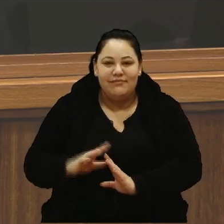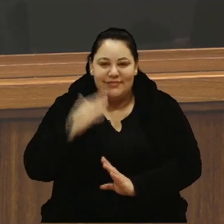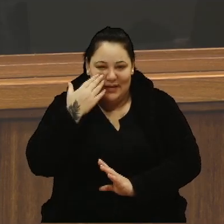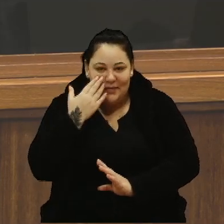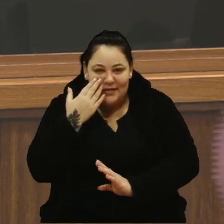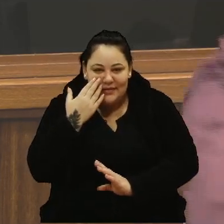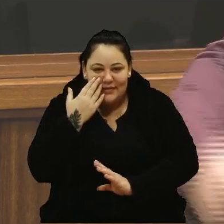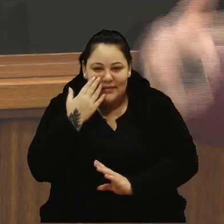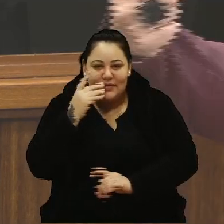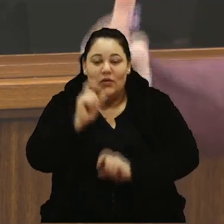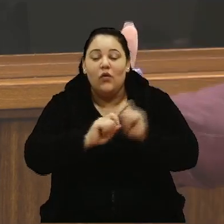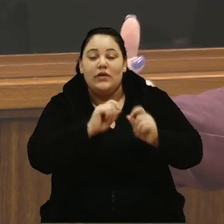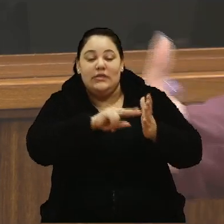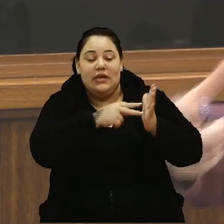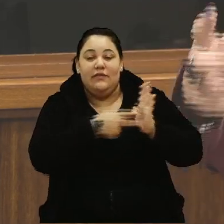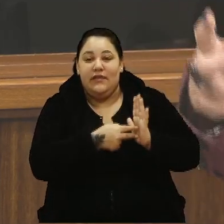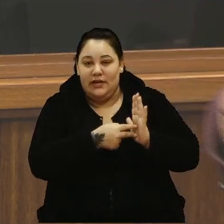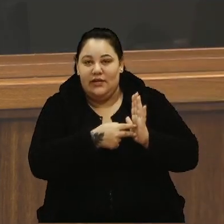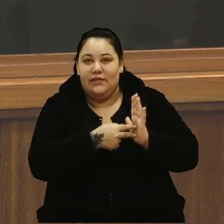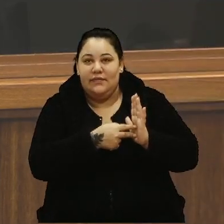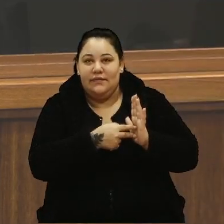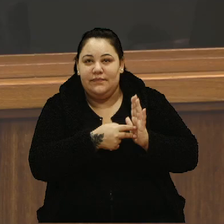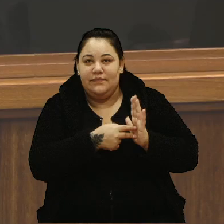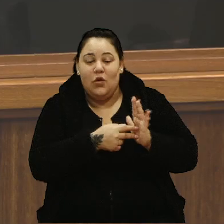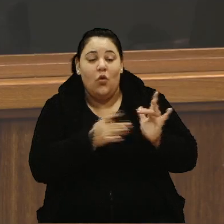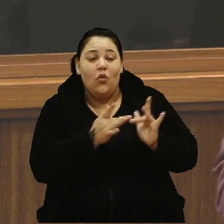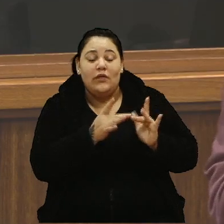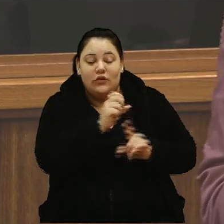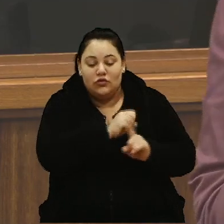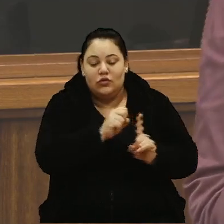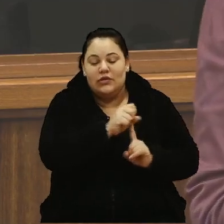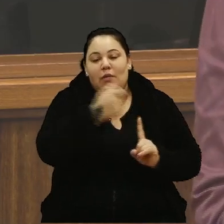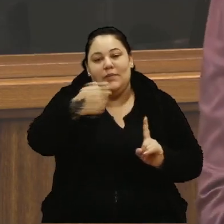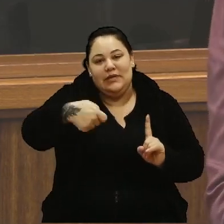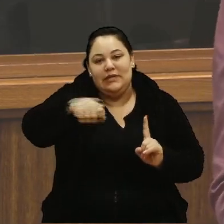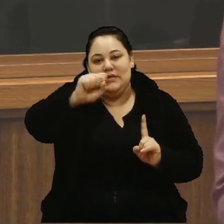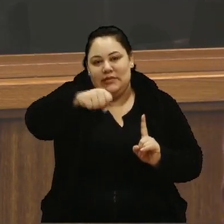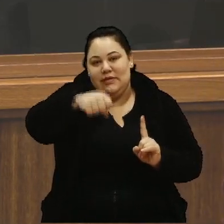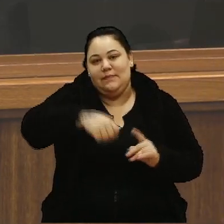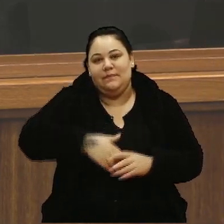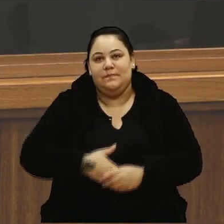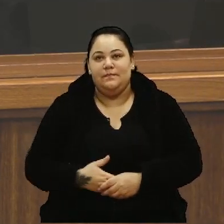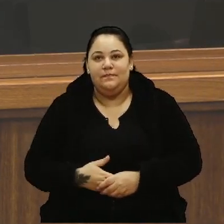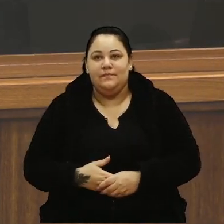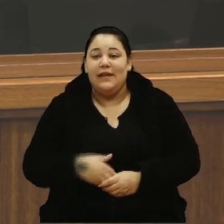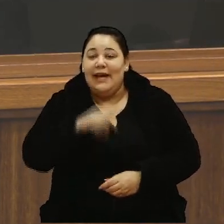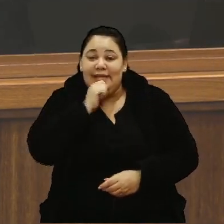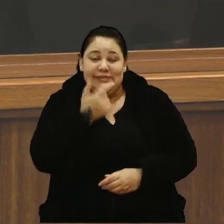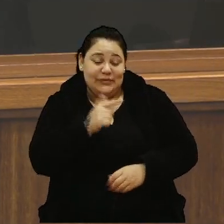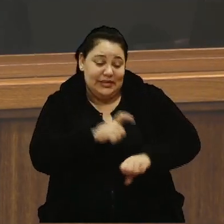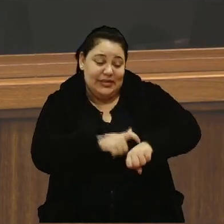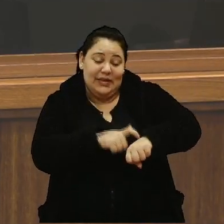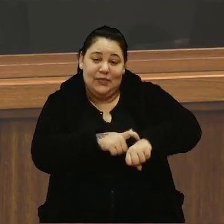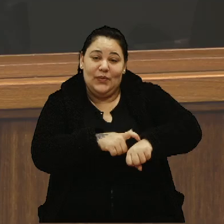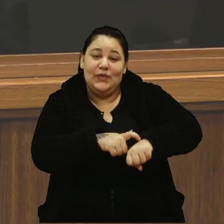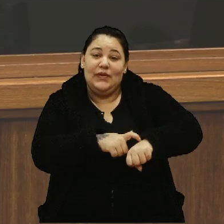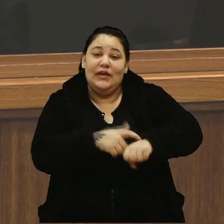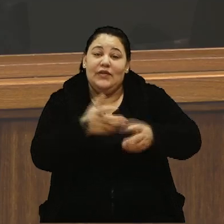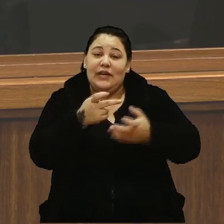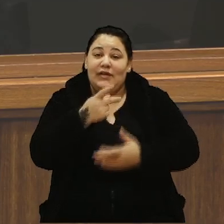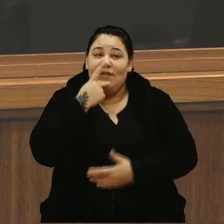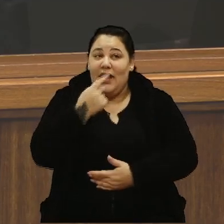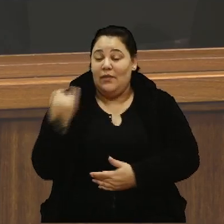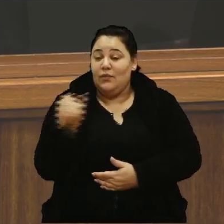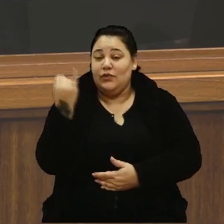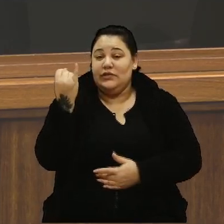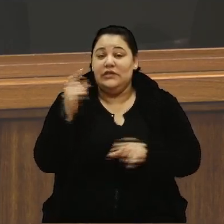queremos dizer com isso? A abordagem social é necessária. Por fim, não sei se vai dar tempo, eu queria ressaltar uma